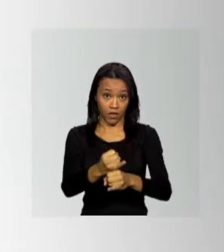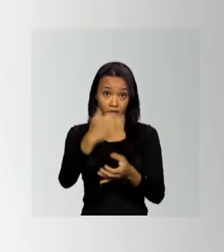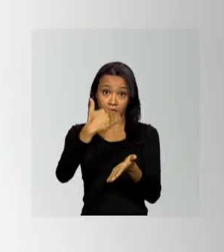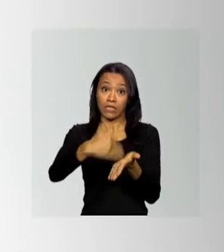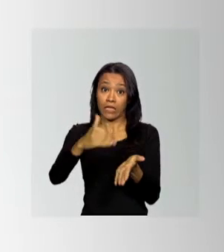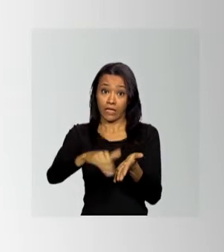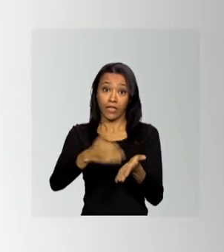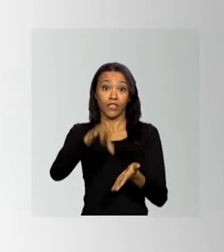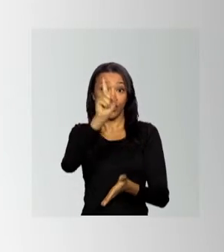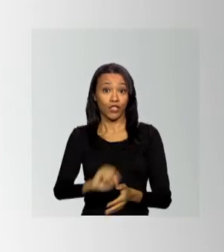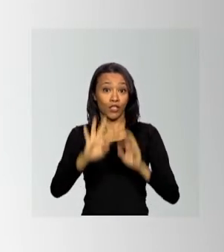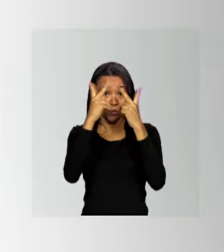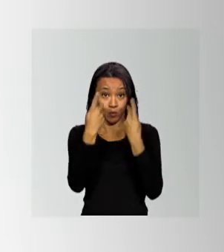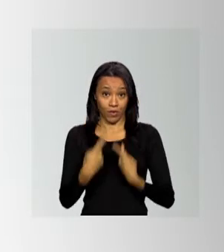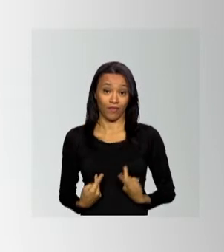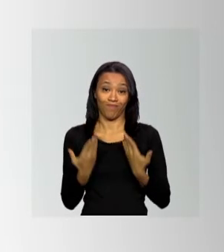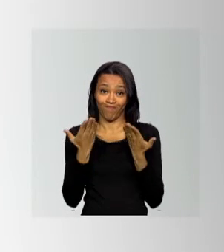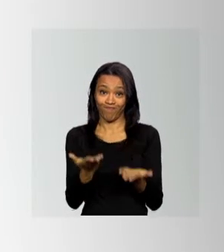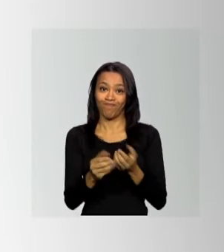direitos humanos em